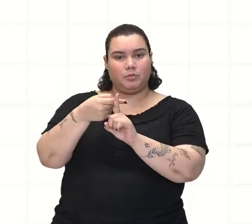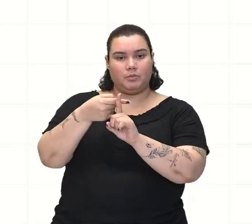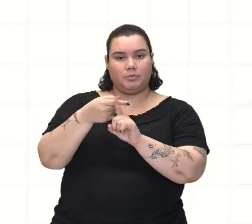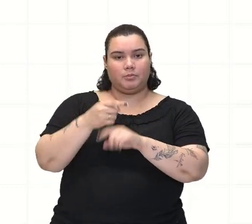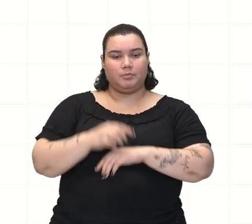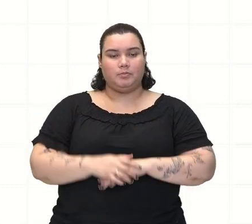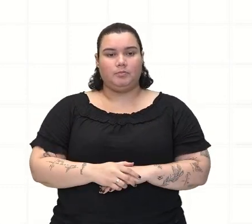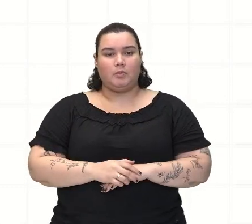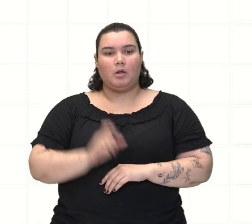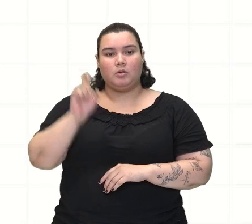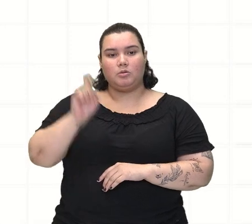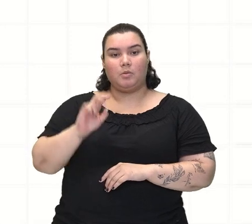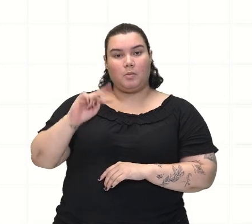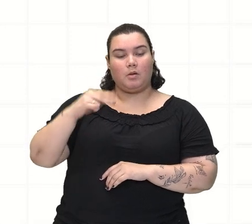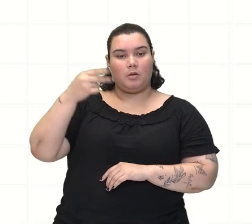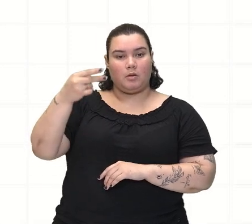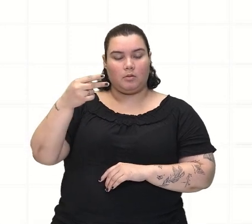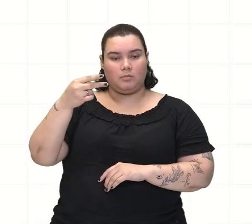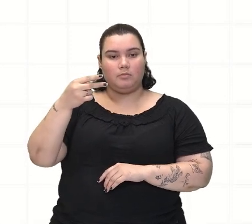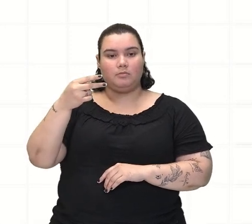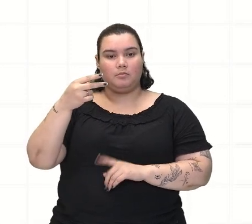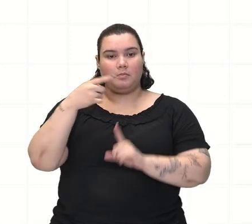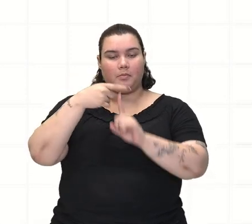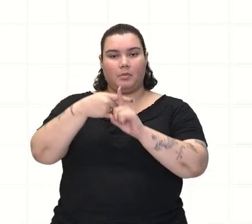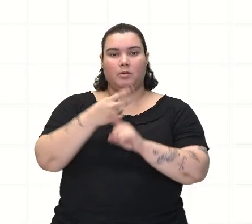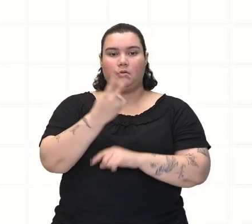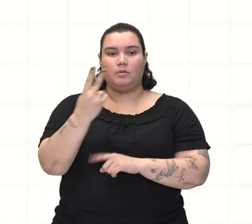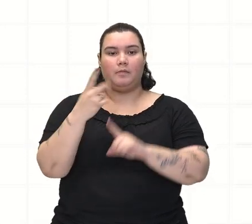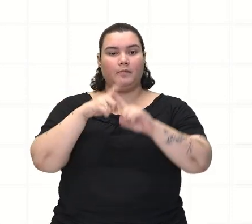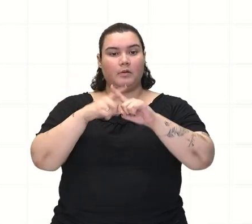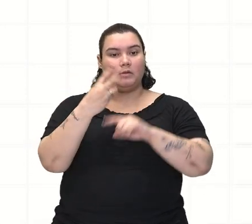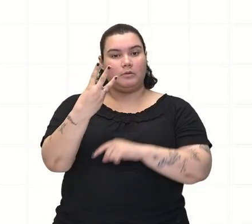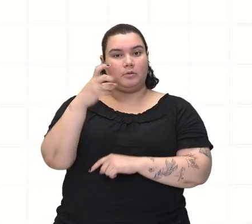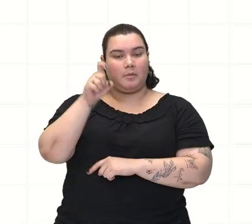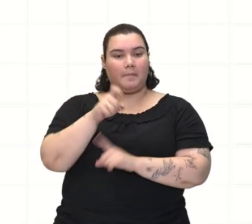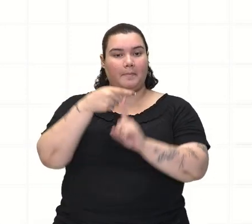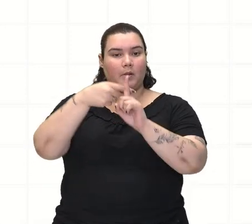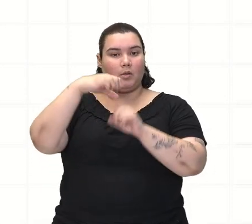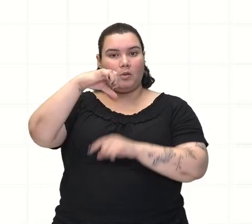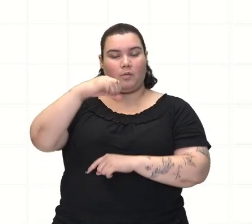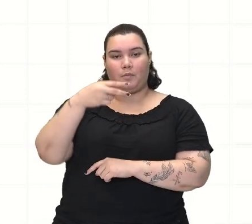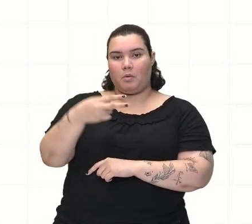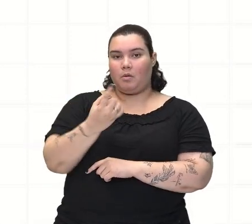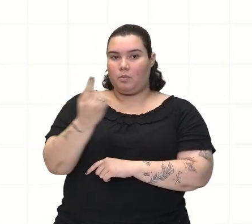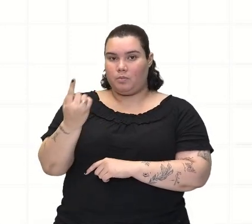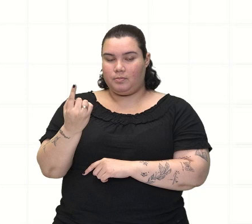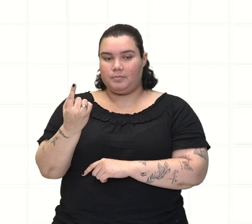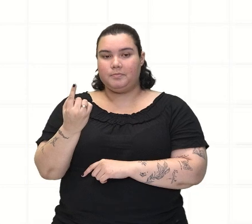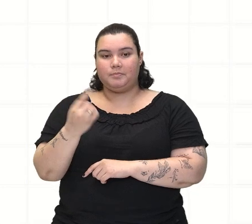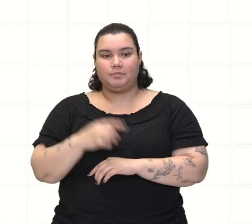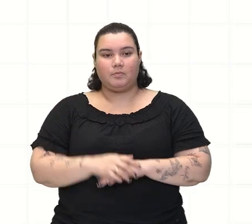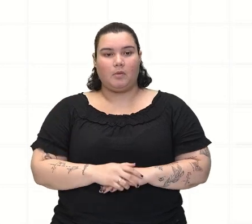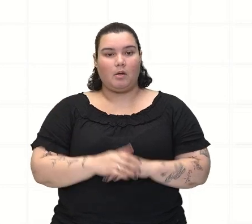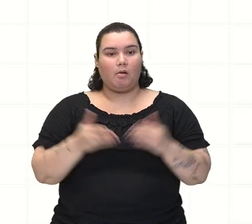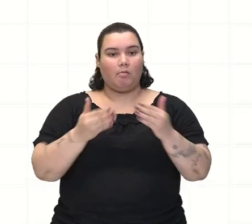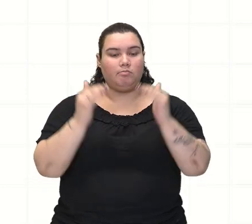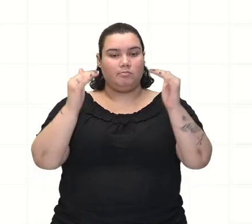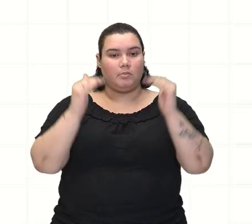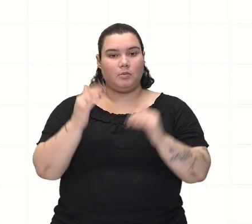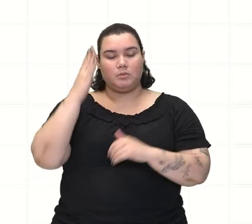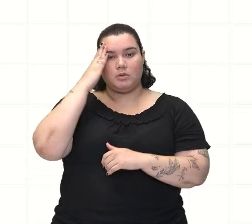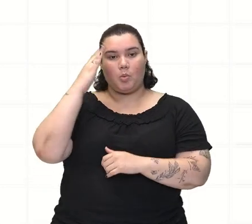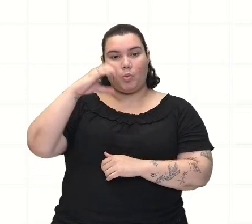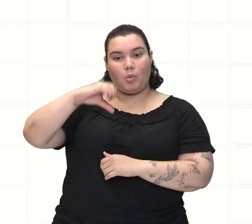com a equação x ao quadrado mais 2 vezes 3x mais 9 é igual a 1. E aqui, ó, eu sei que